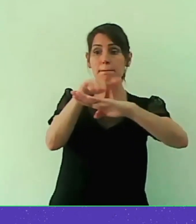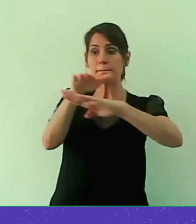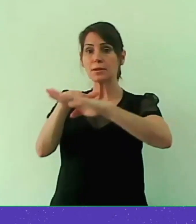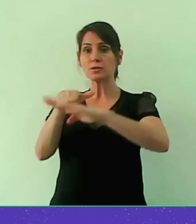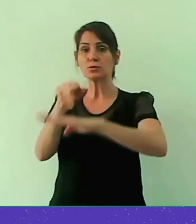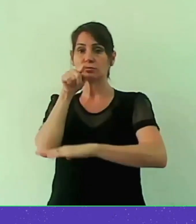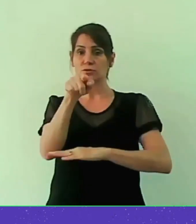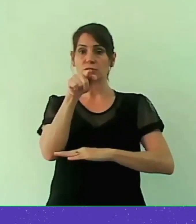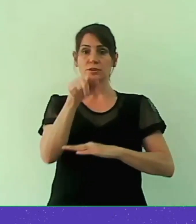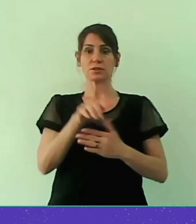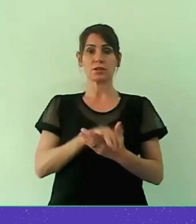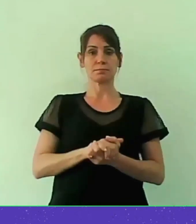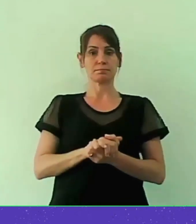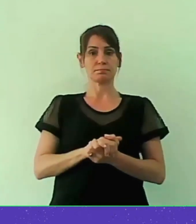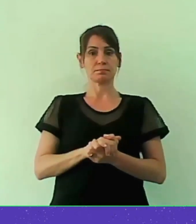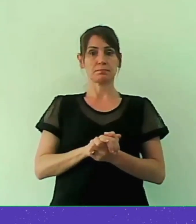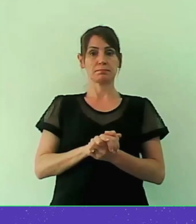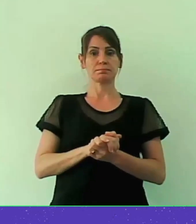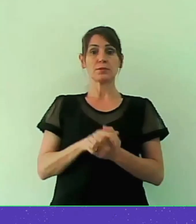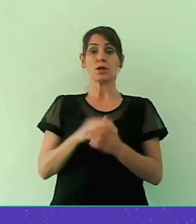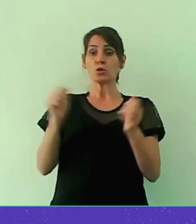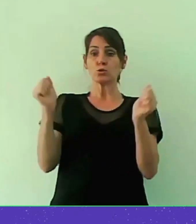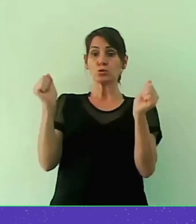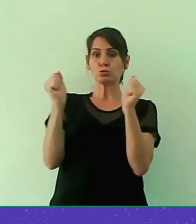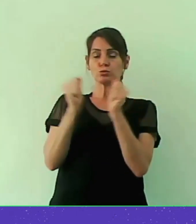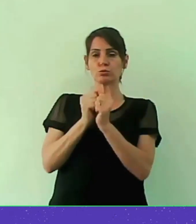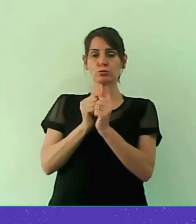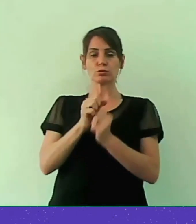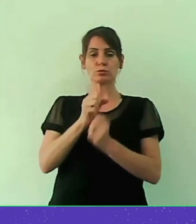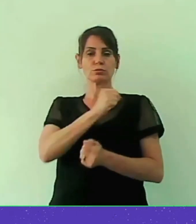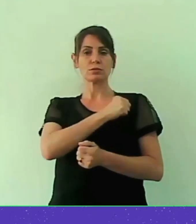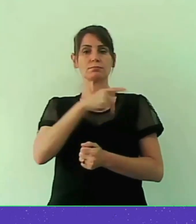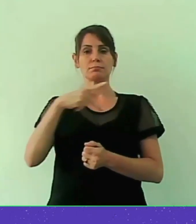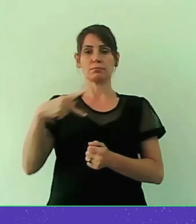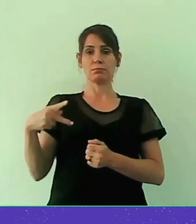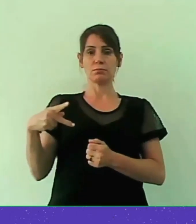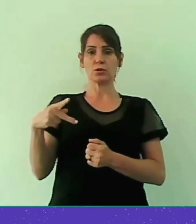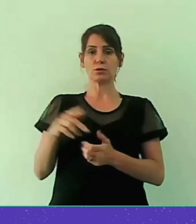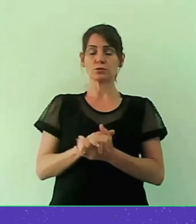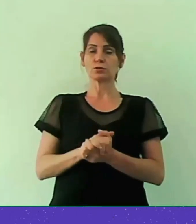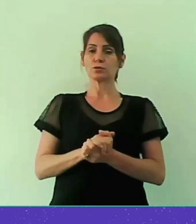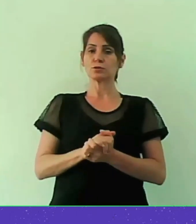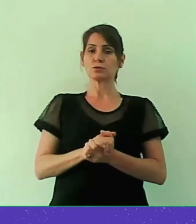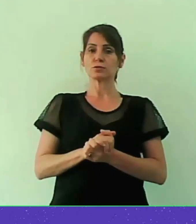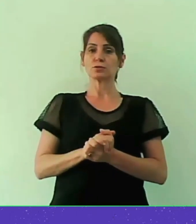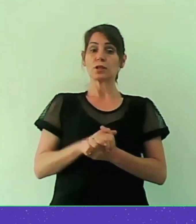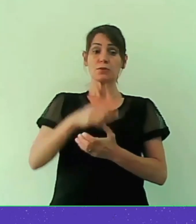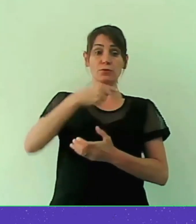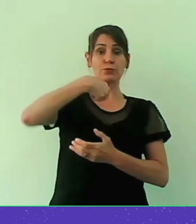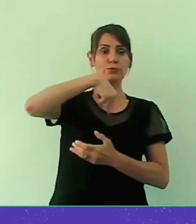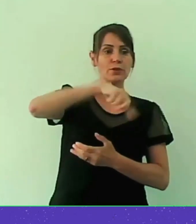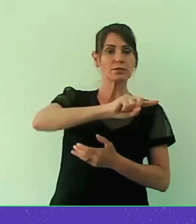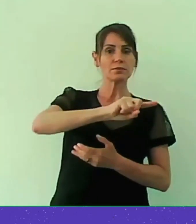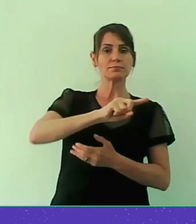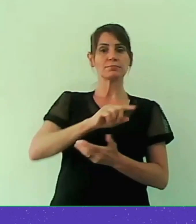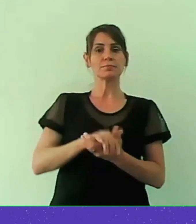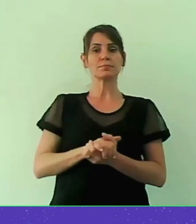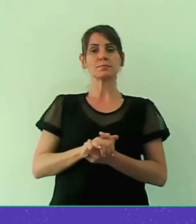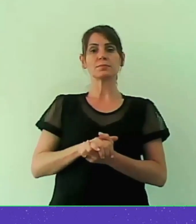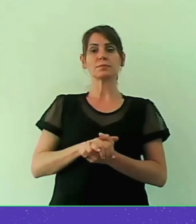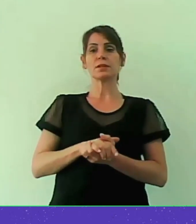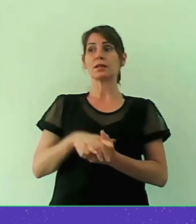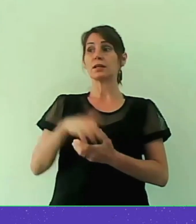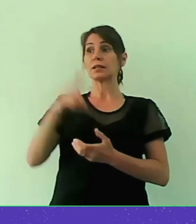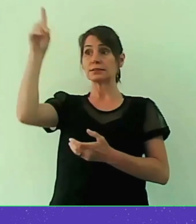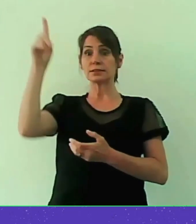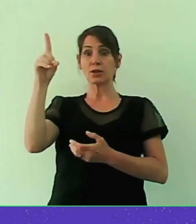fazer parte desses apóstolos que são enviados para Deus poder, através de